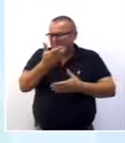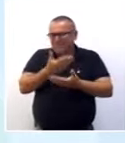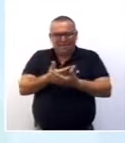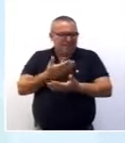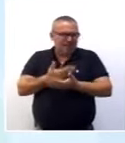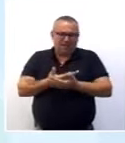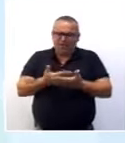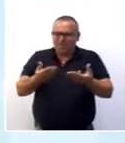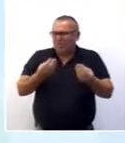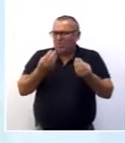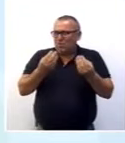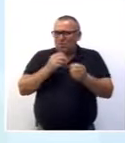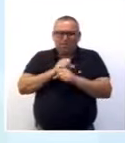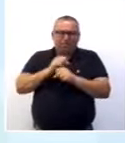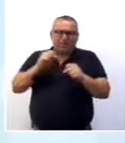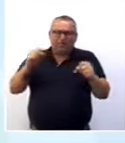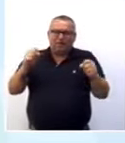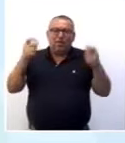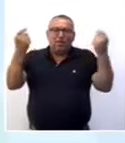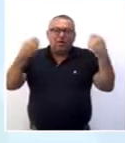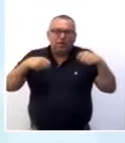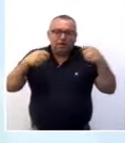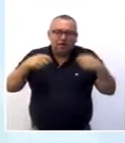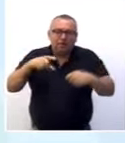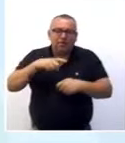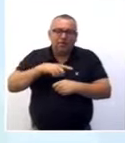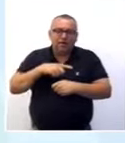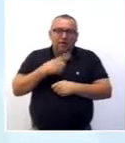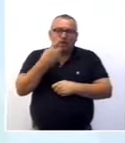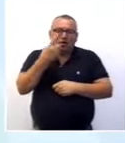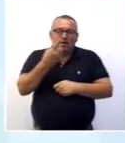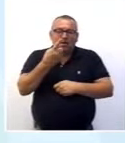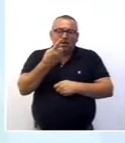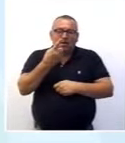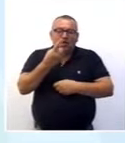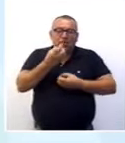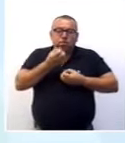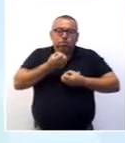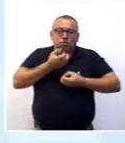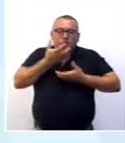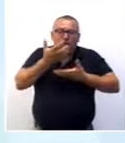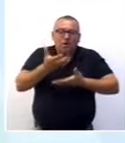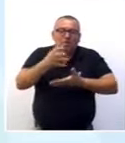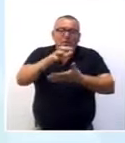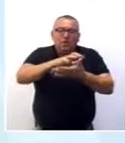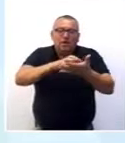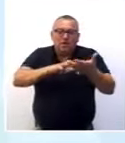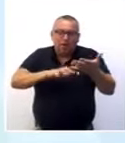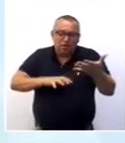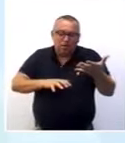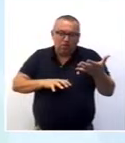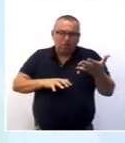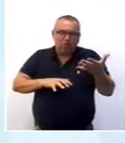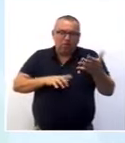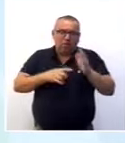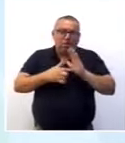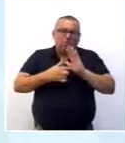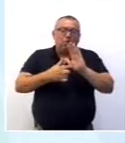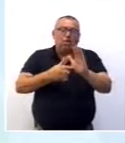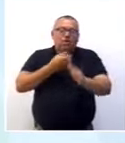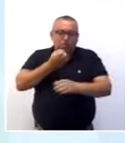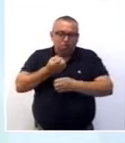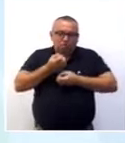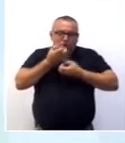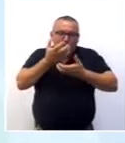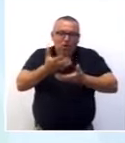Não tem como, né? Precisamos ter uma leitura de um texto, de um poema. Eu trouxe um poema